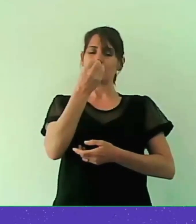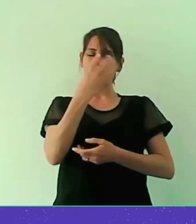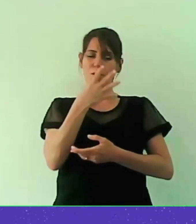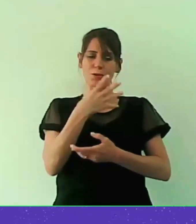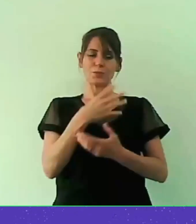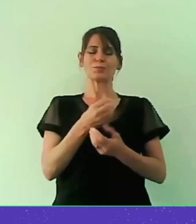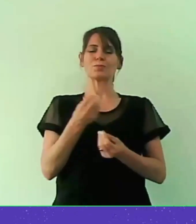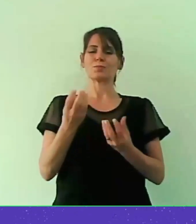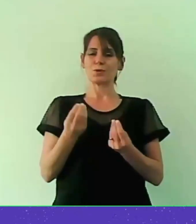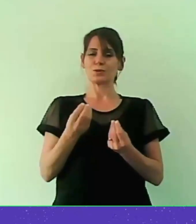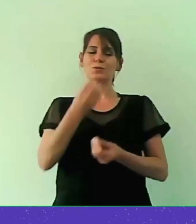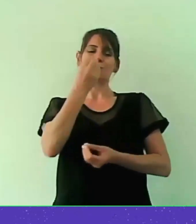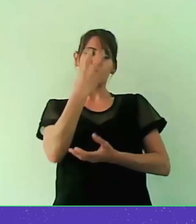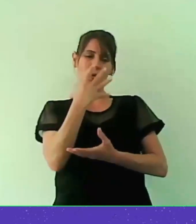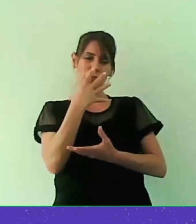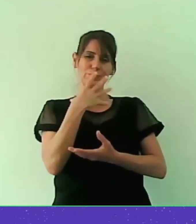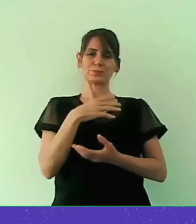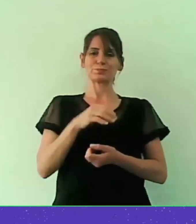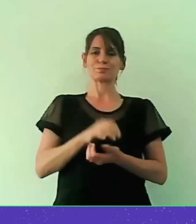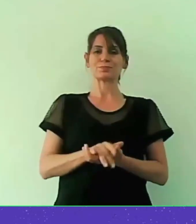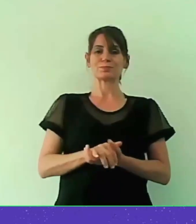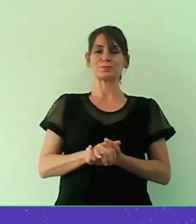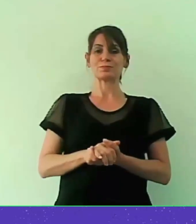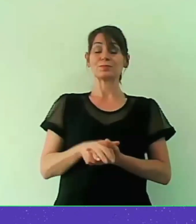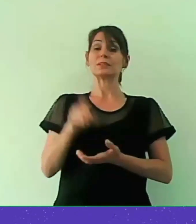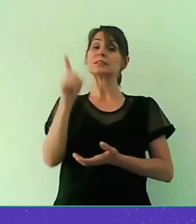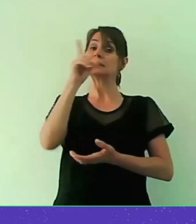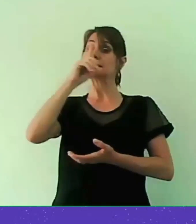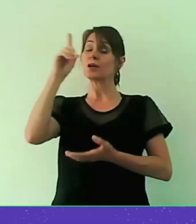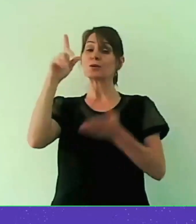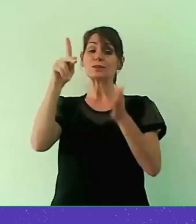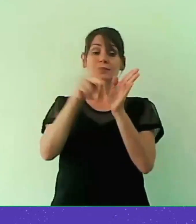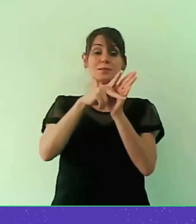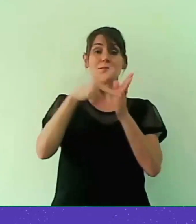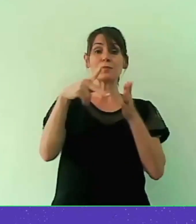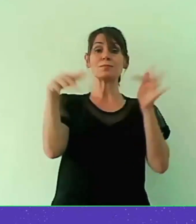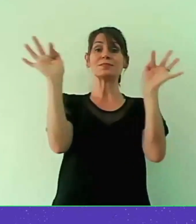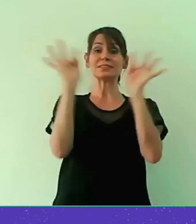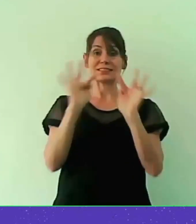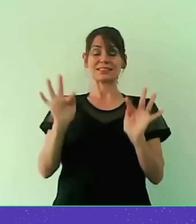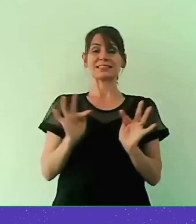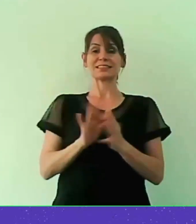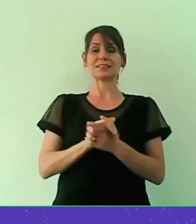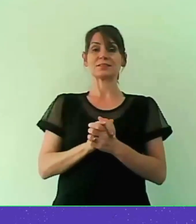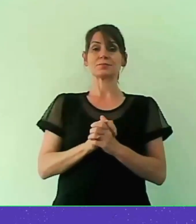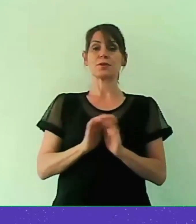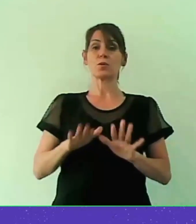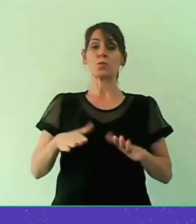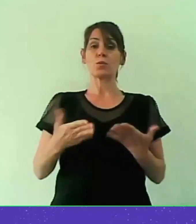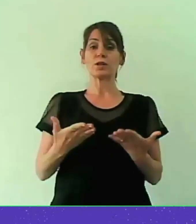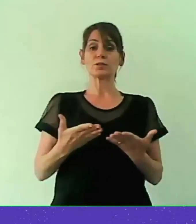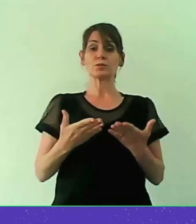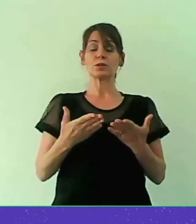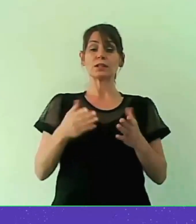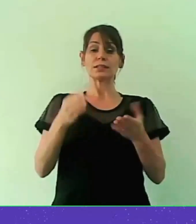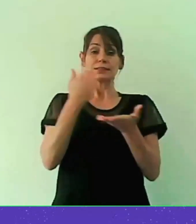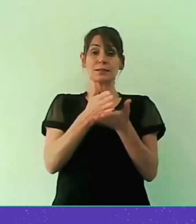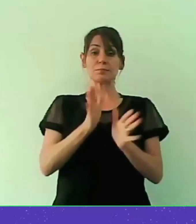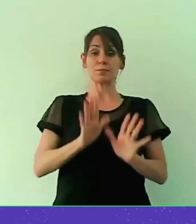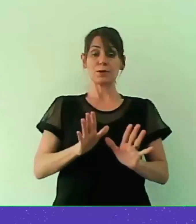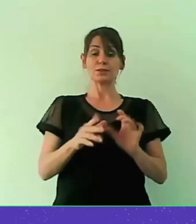Deus, Ele é a própria felicidade. Ele, quando terminou de nos criar,